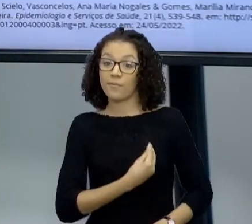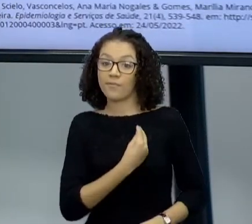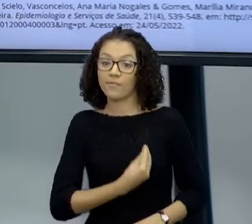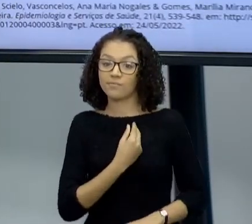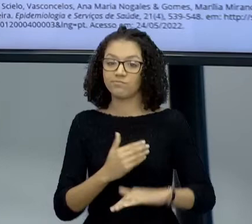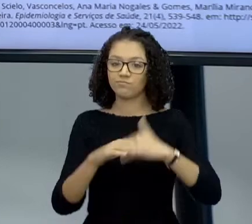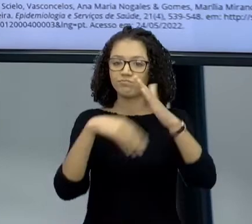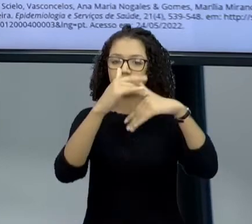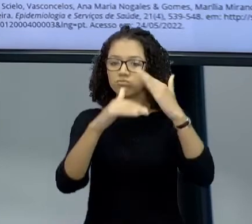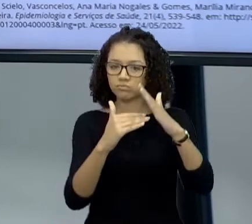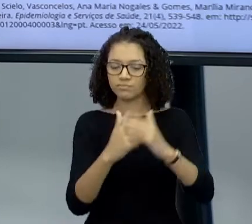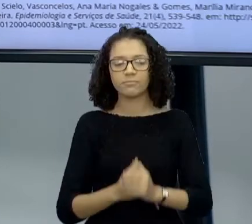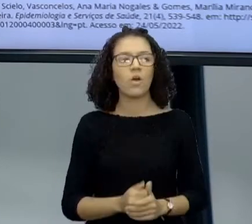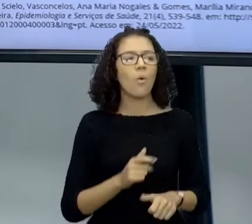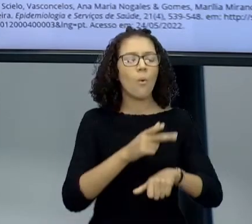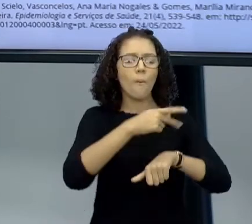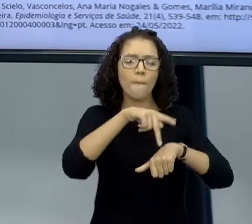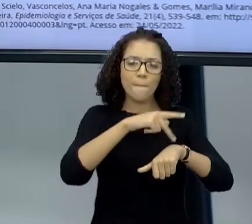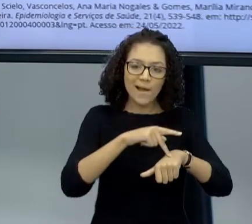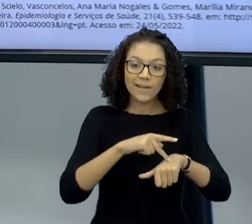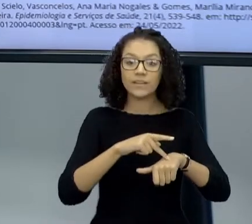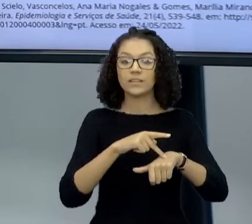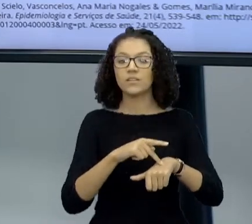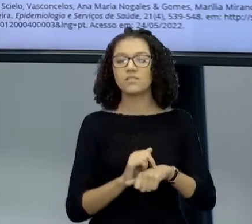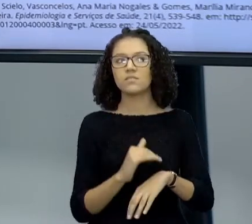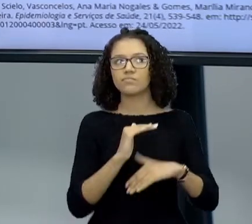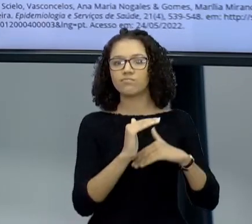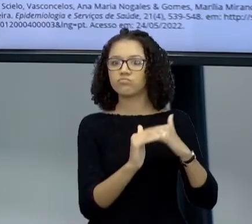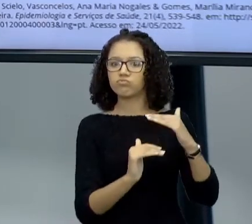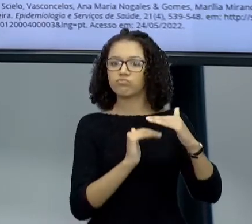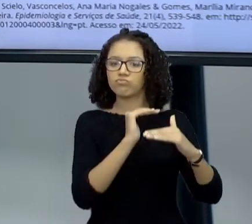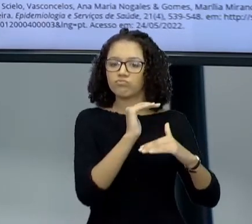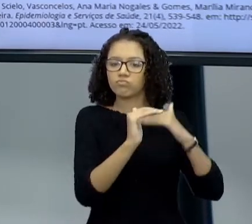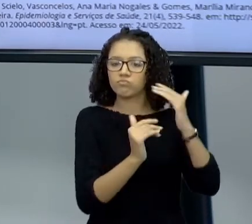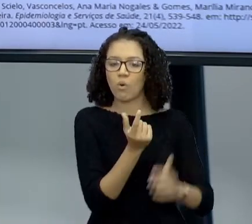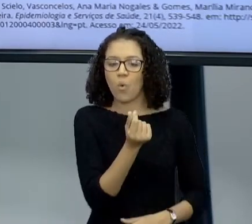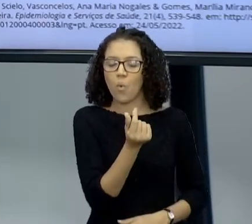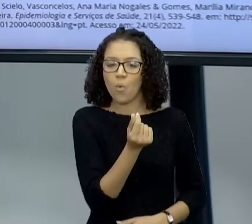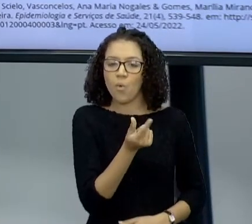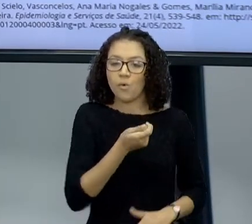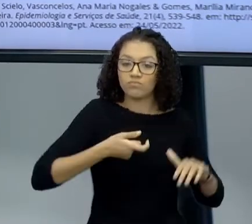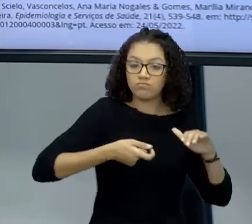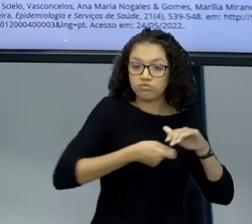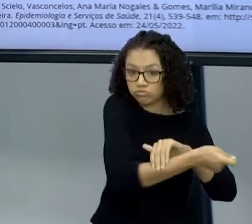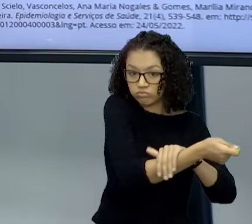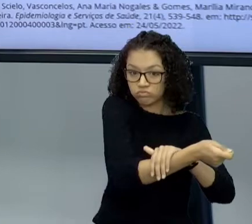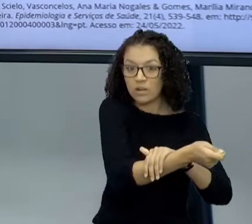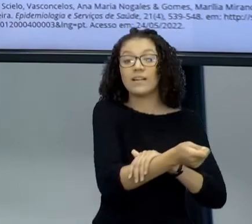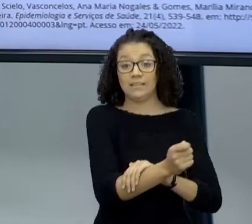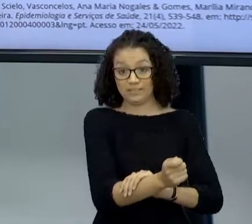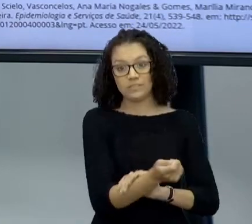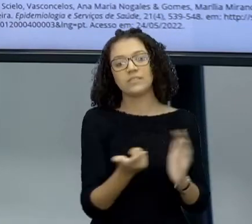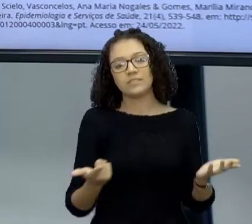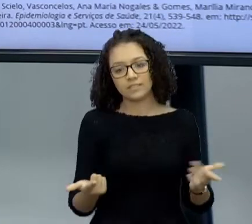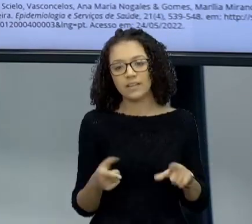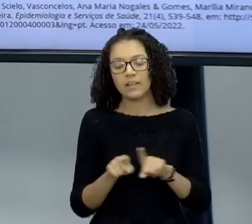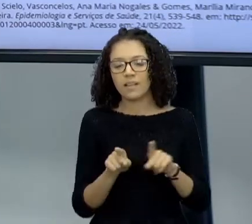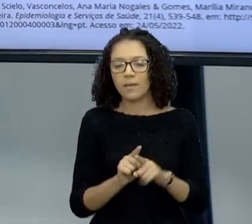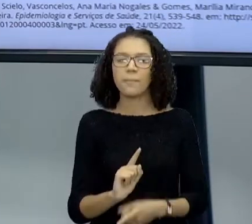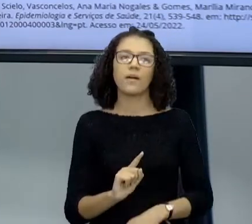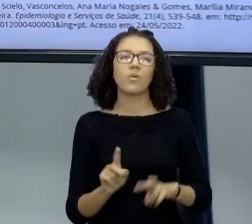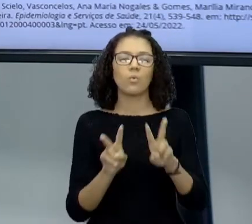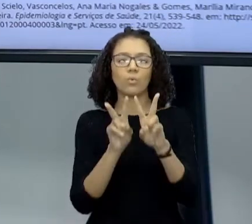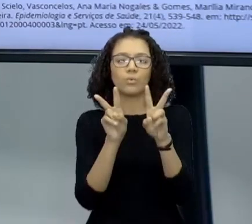países cresçam, tenham dinheiro para investir e logicamente vão investir aí, né, em relações